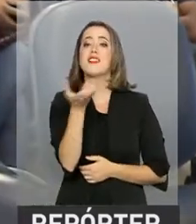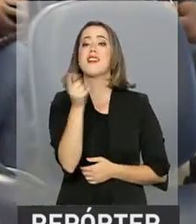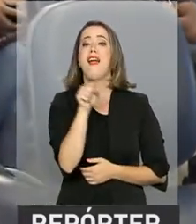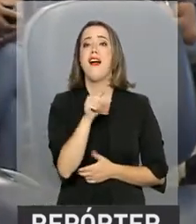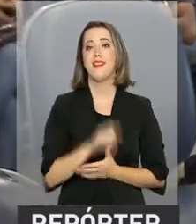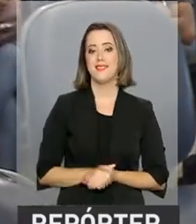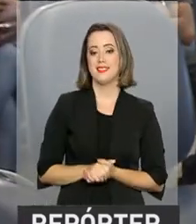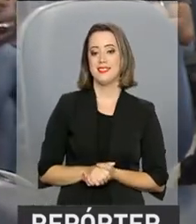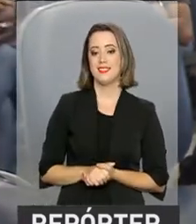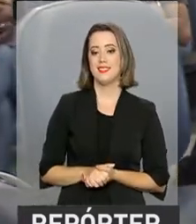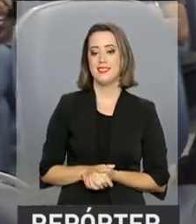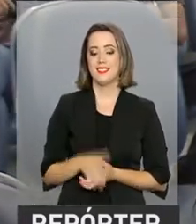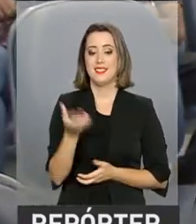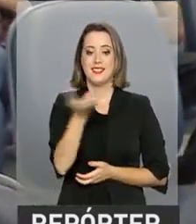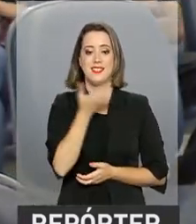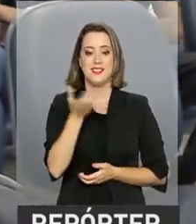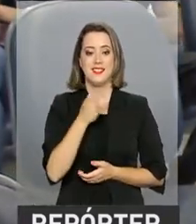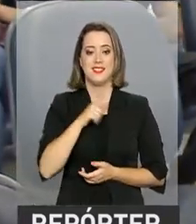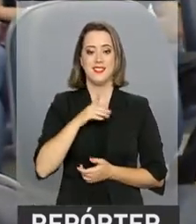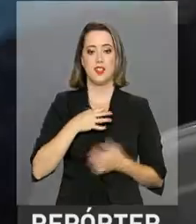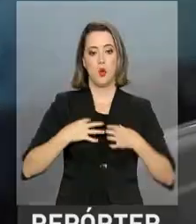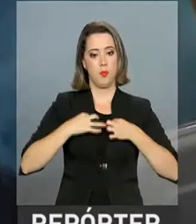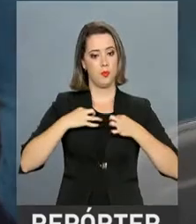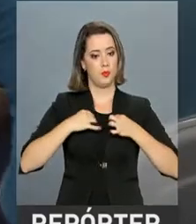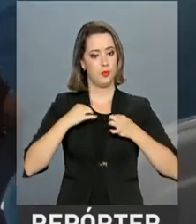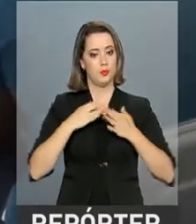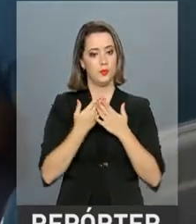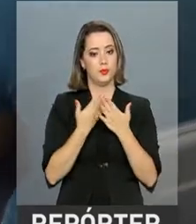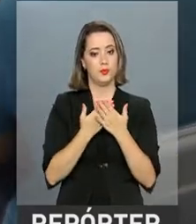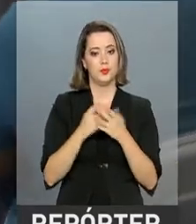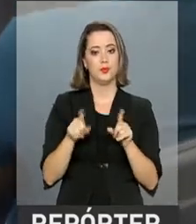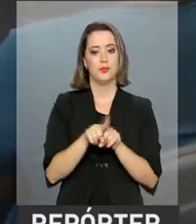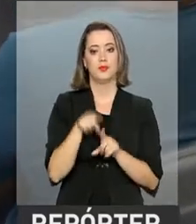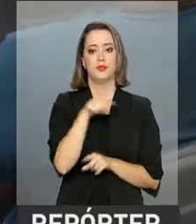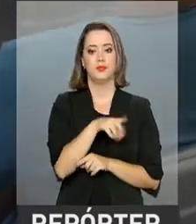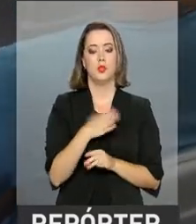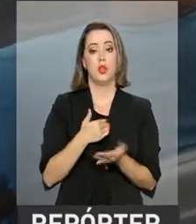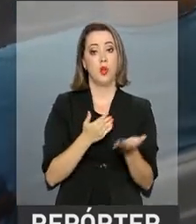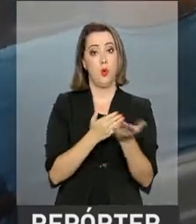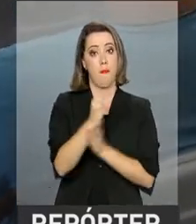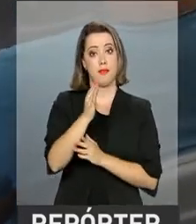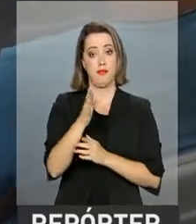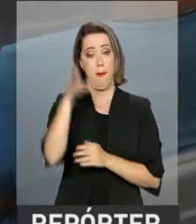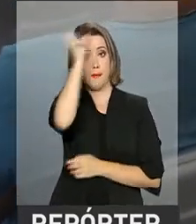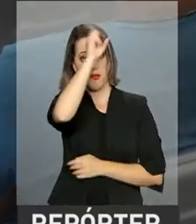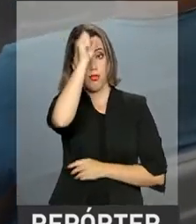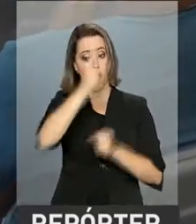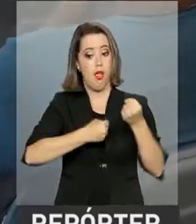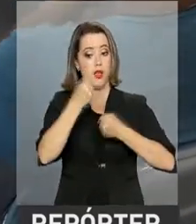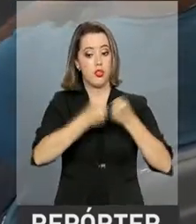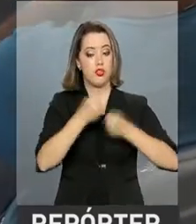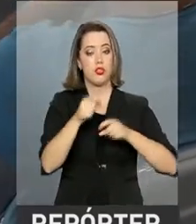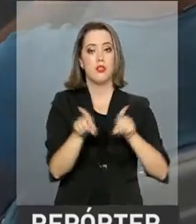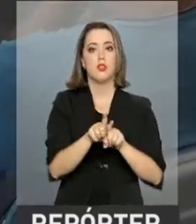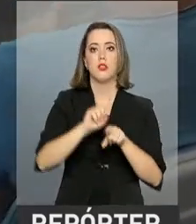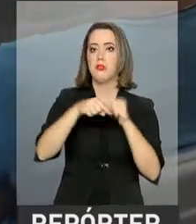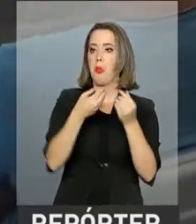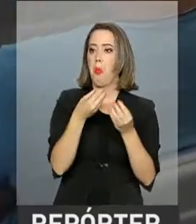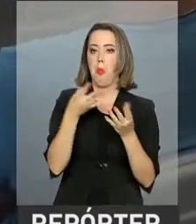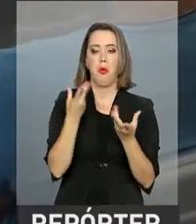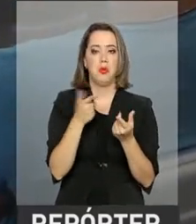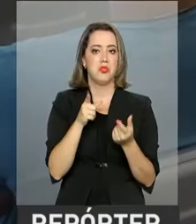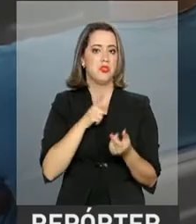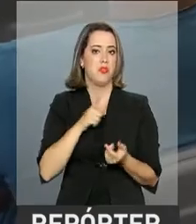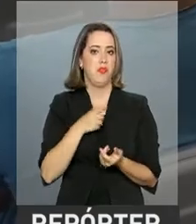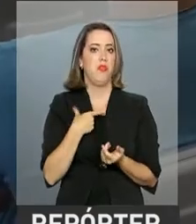você? Quero que ela compre o meu uniforme. Eu quero dar a entrada na minha carteira de motorista, né? E quem sabe, o que sobrar dá uma